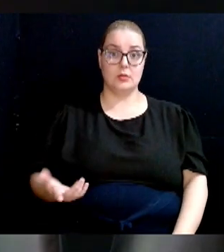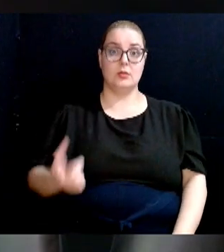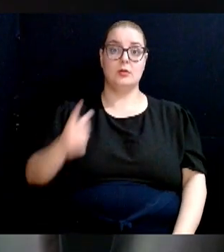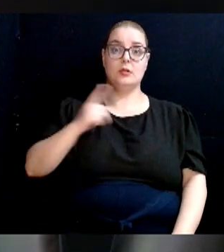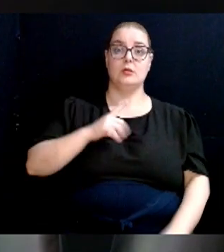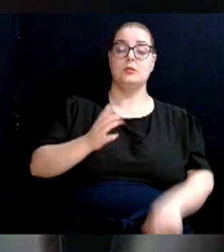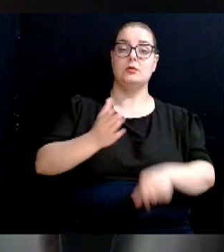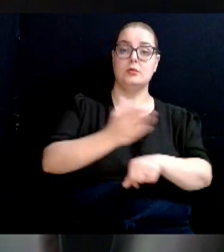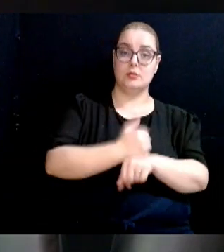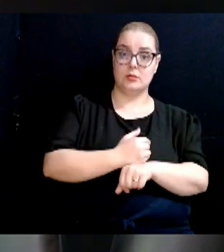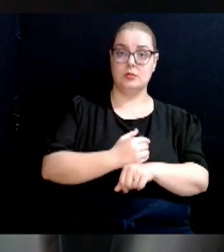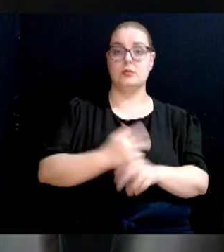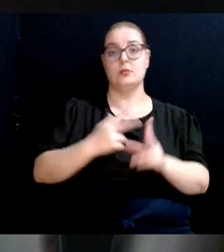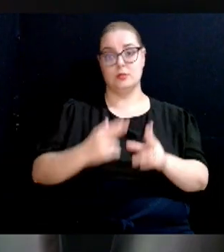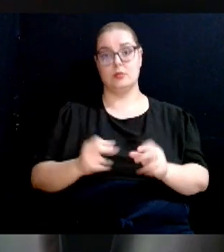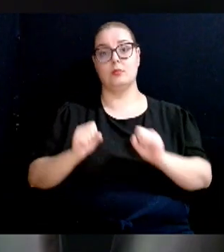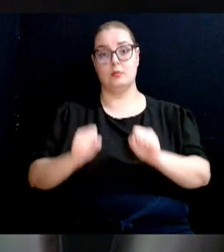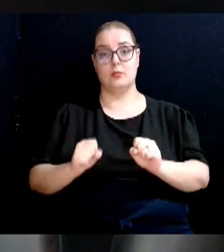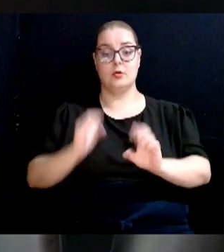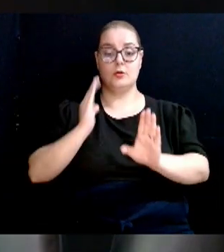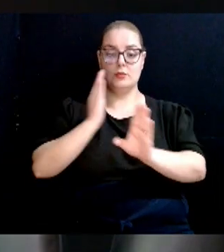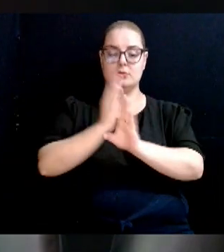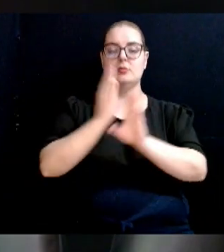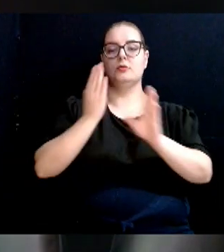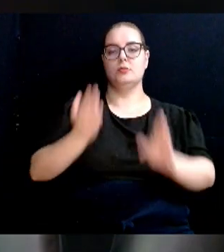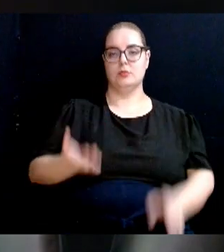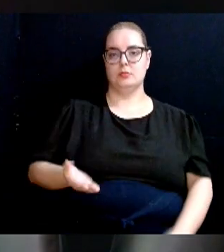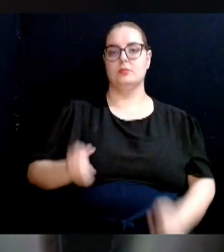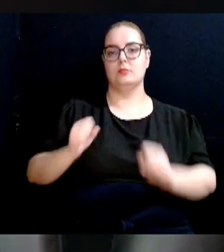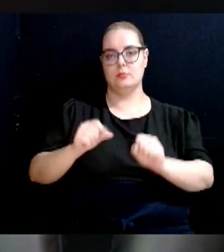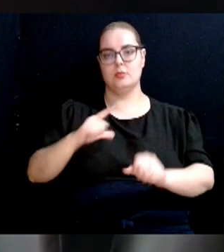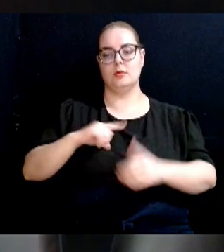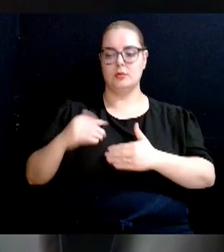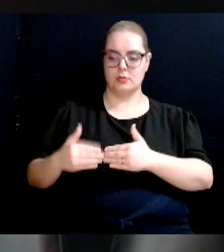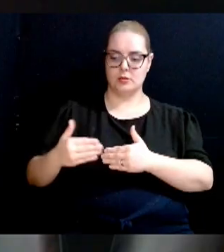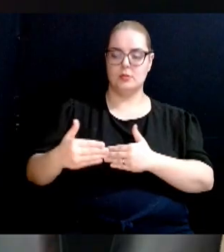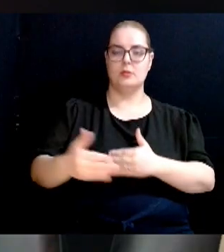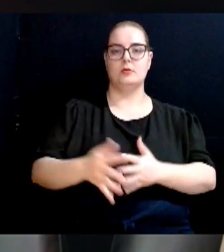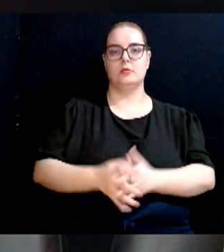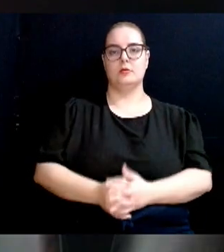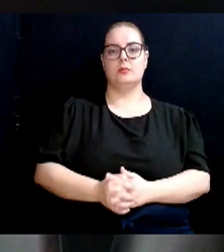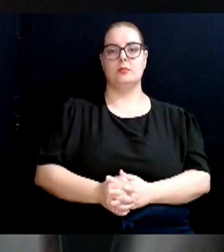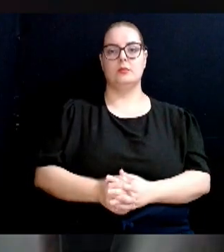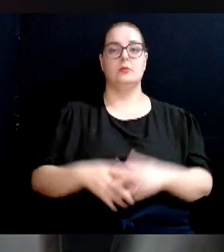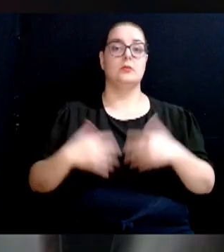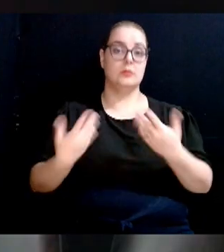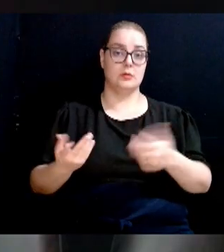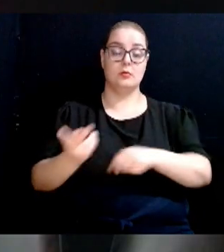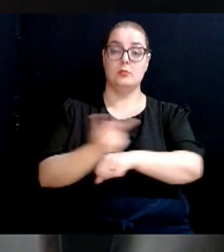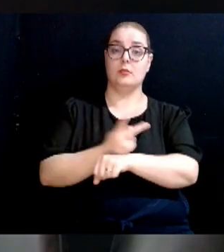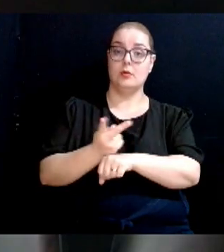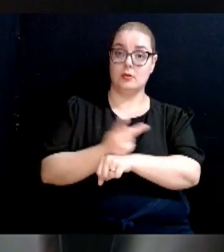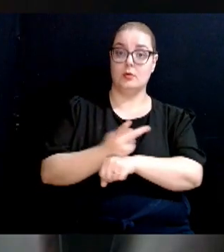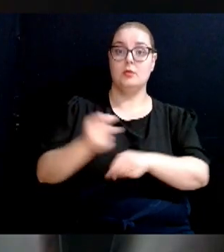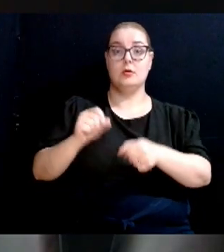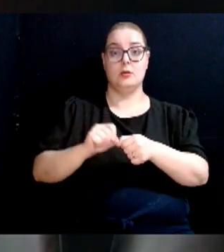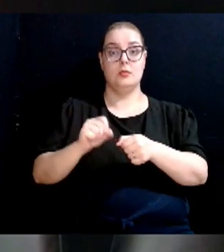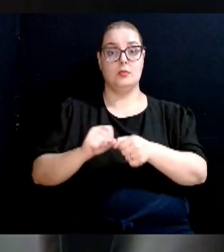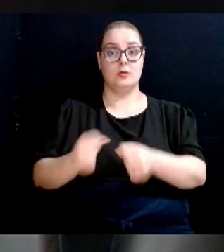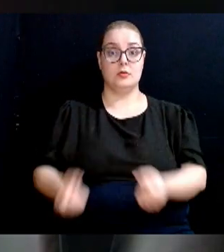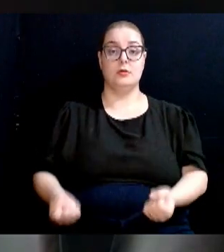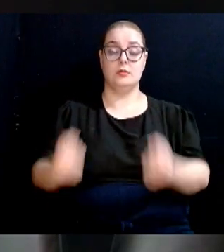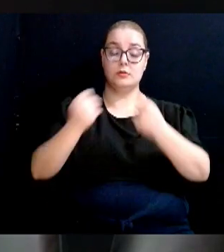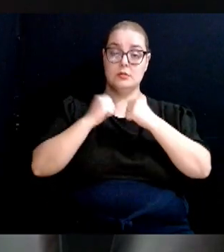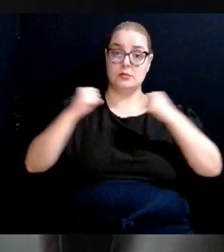do qual ele pode descobrir que ele pode ter daqui para frente, né? Então, buscar fazer atividade física,